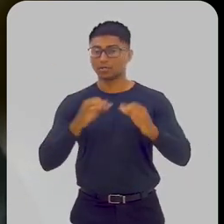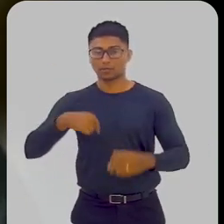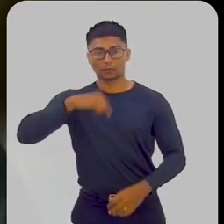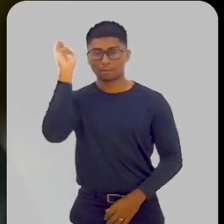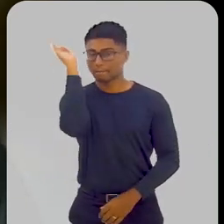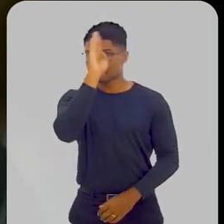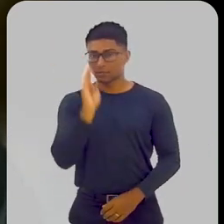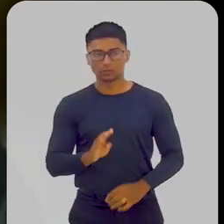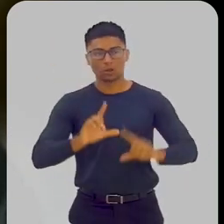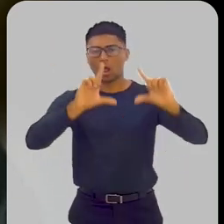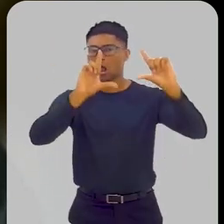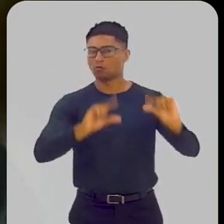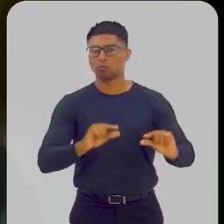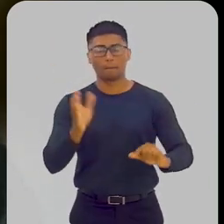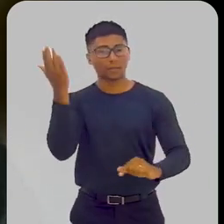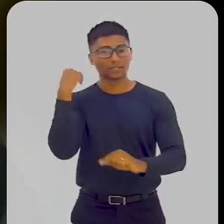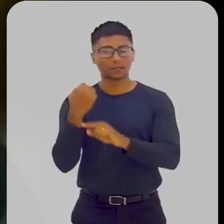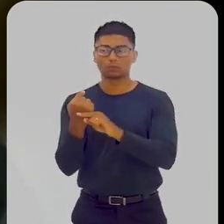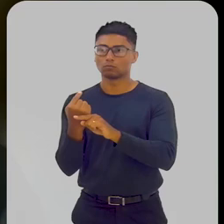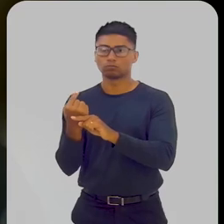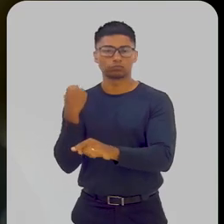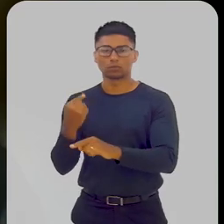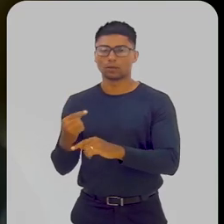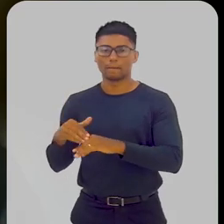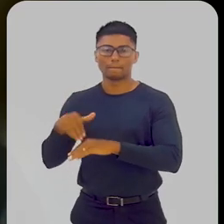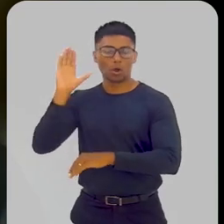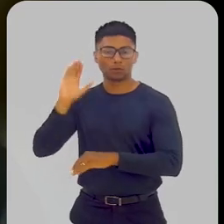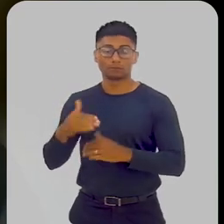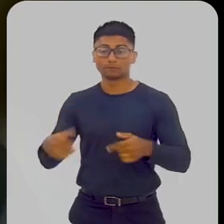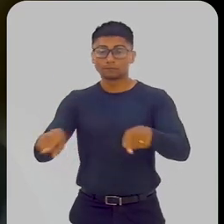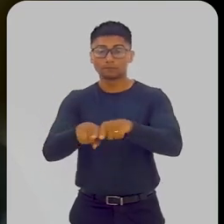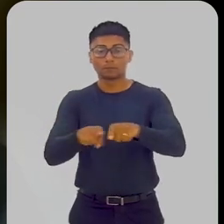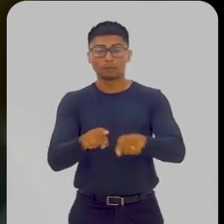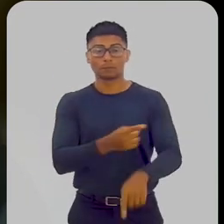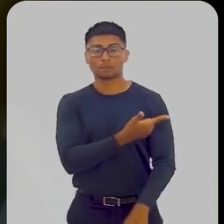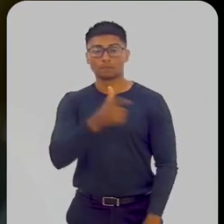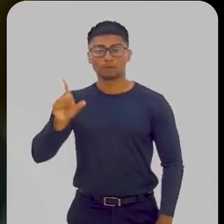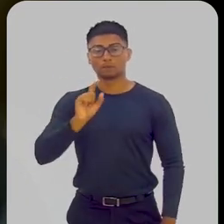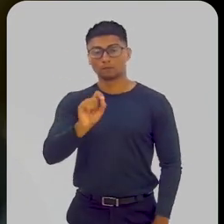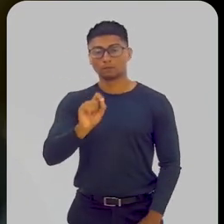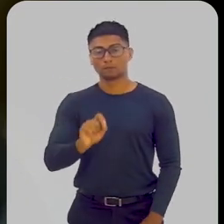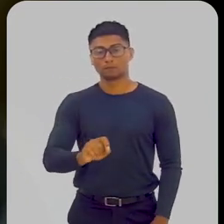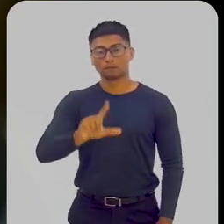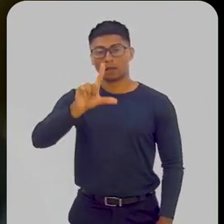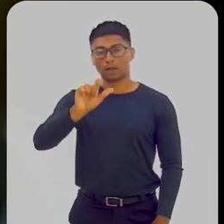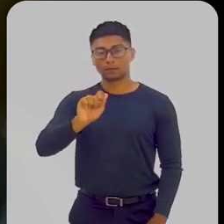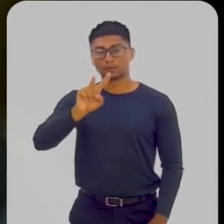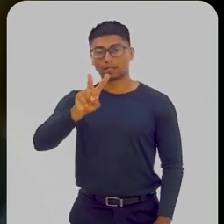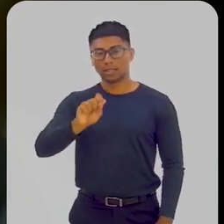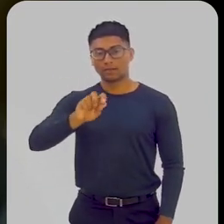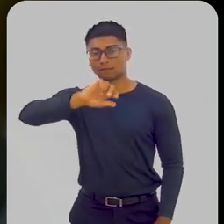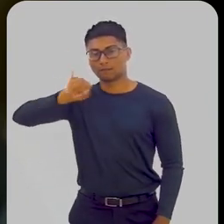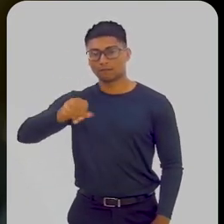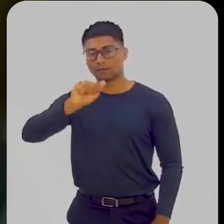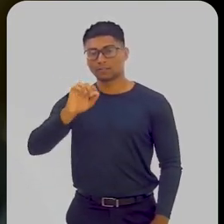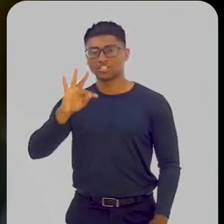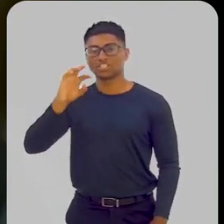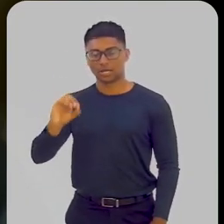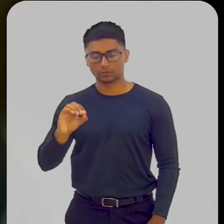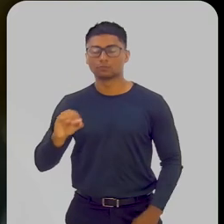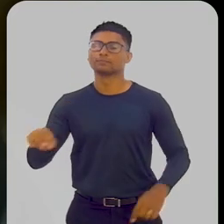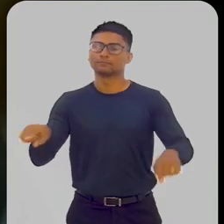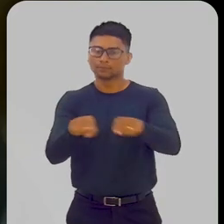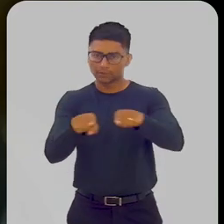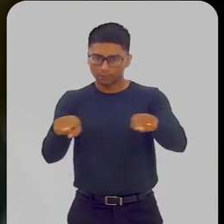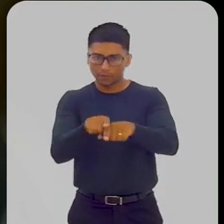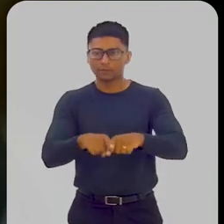Brasil hoje está no nível bem inferior ao que tinha nessa época. O Lava Jato, um outro desastre que aconteceu para a